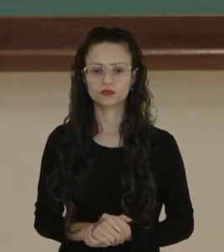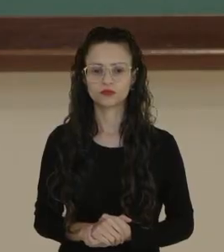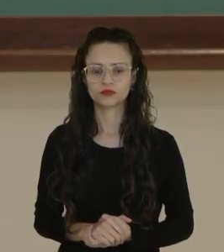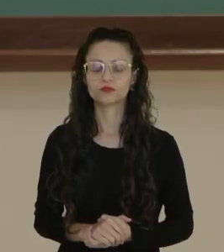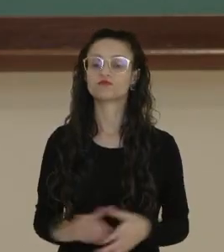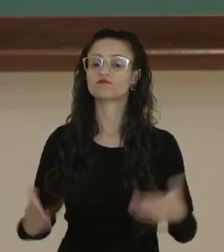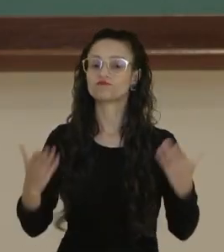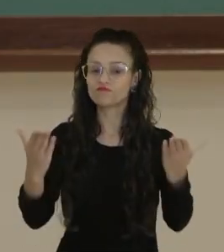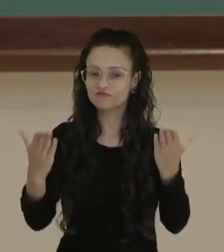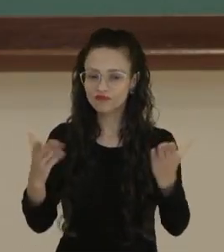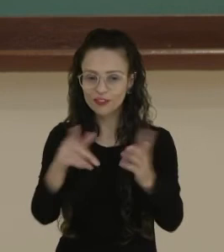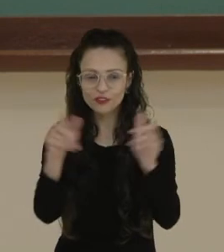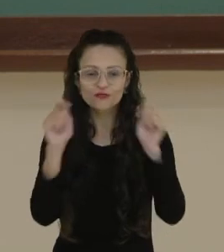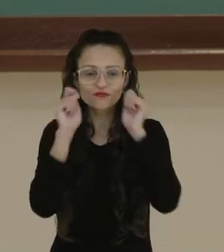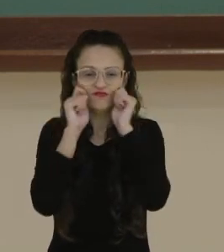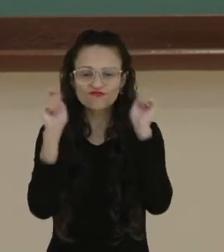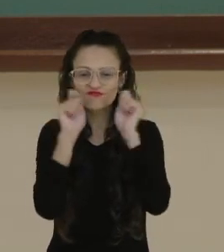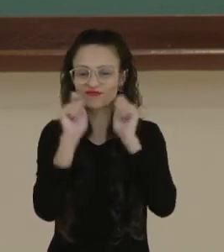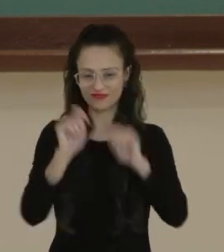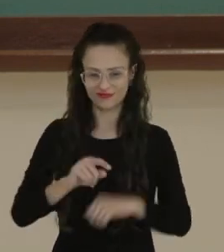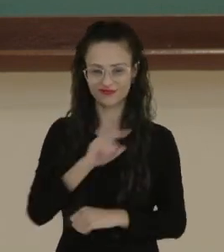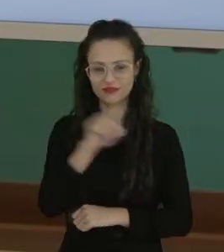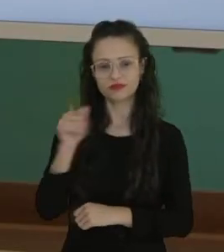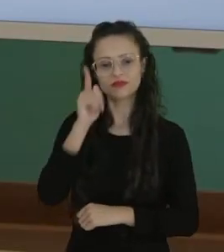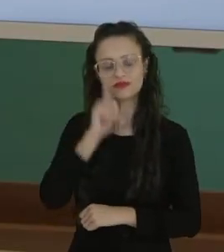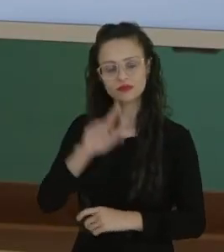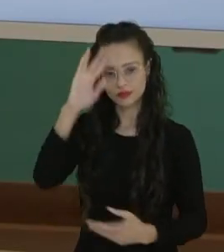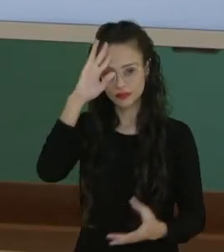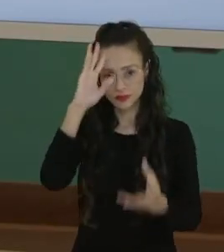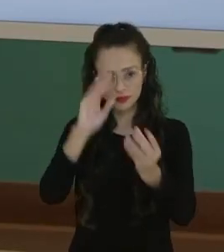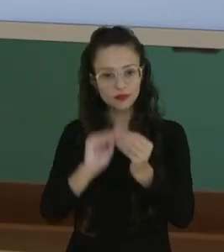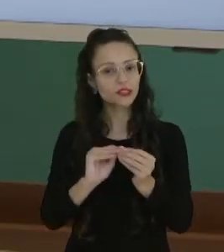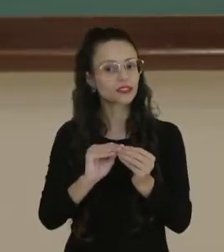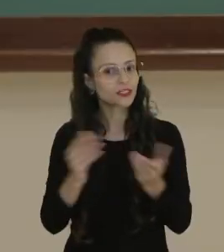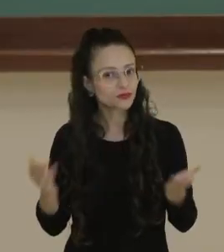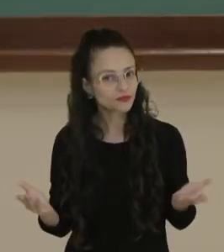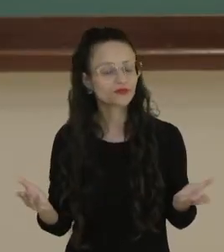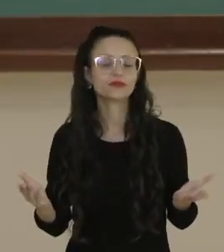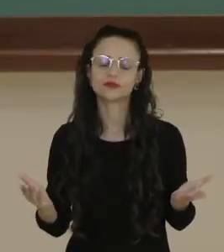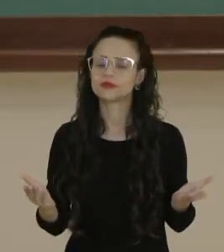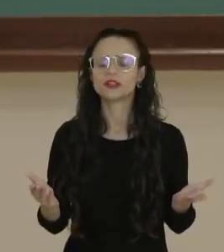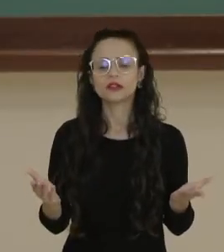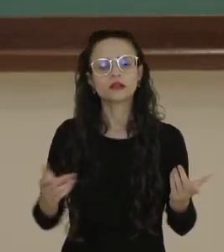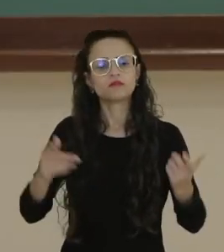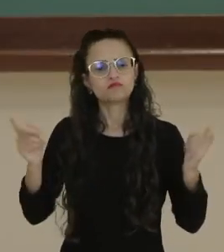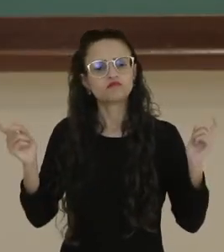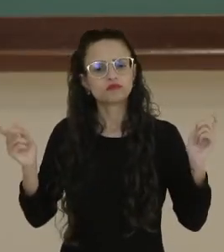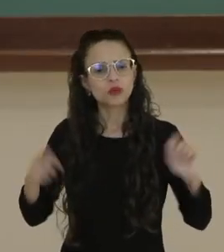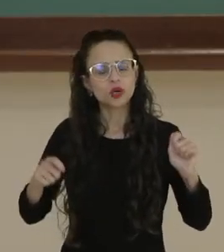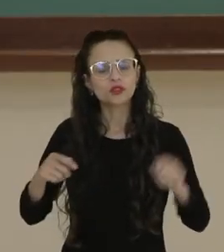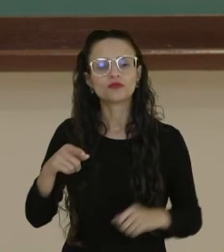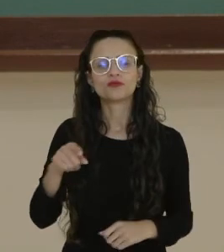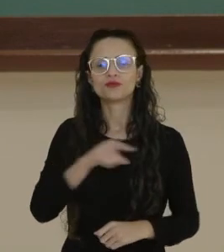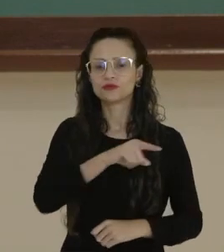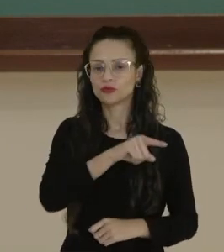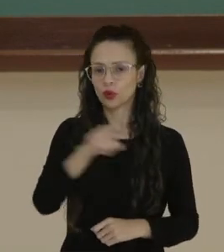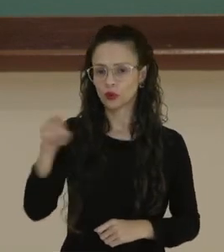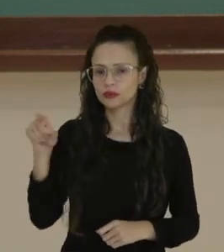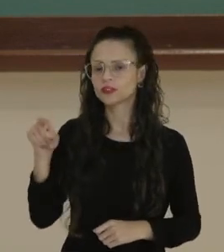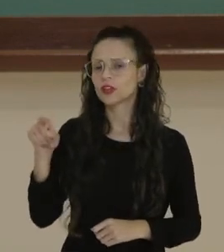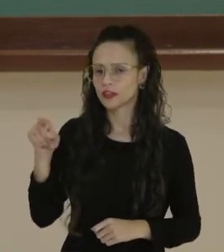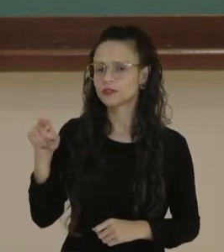E aí, meus pimpolhos, conseguiram entender, cara? Bem, é bem possível que vocês